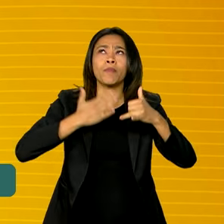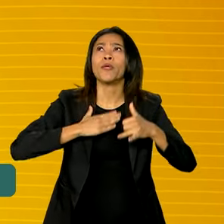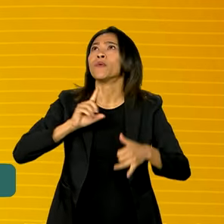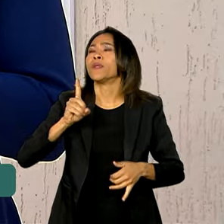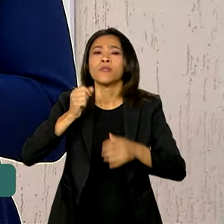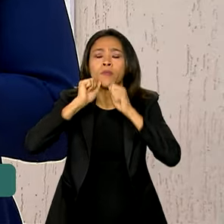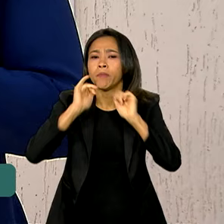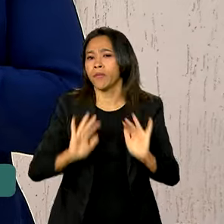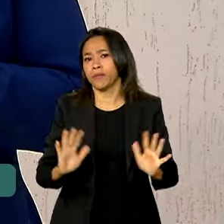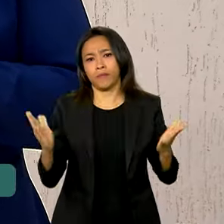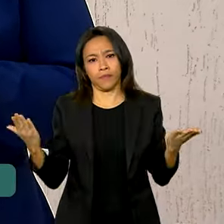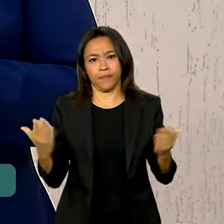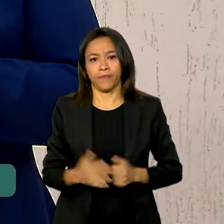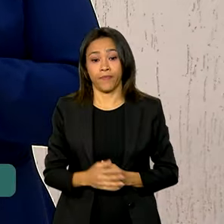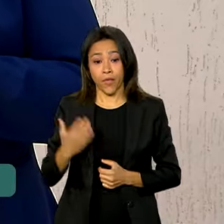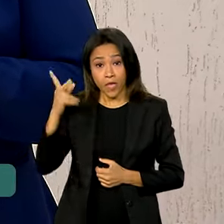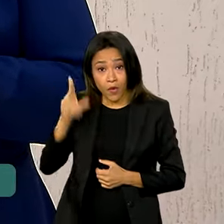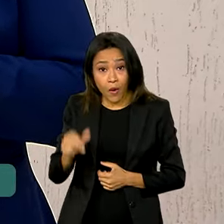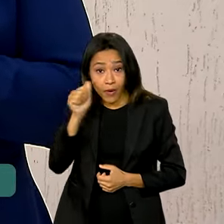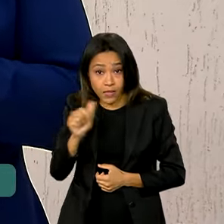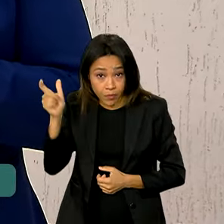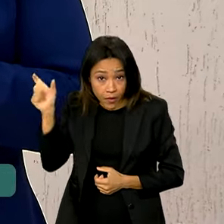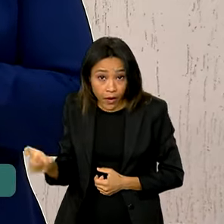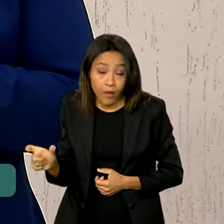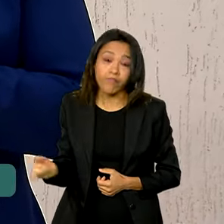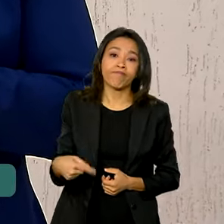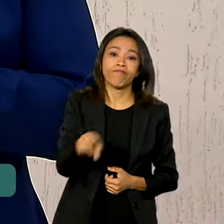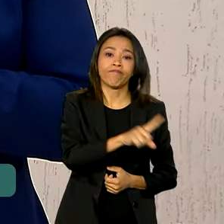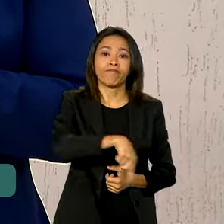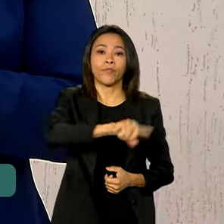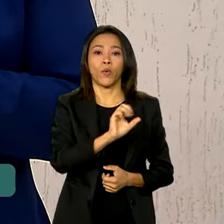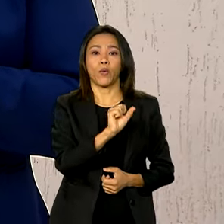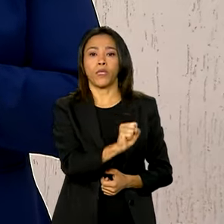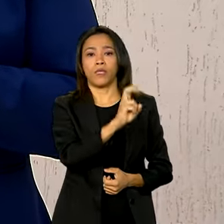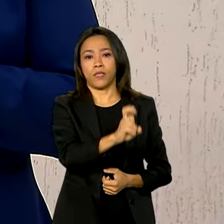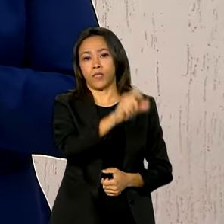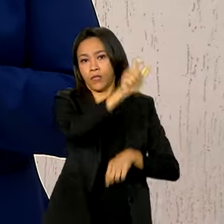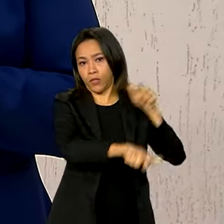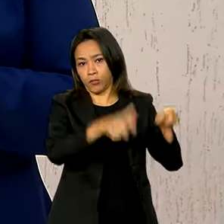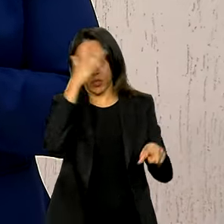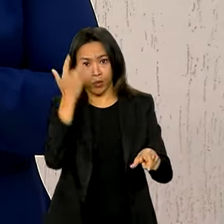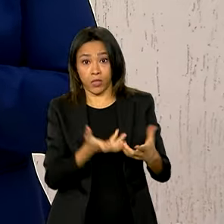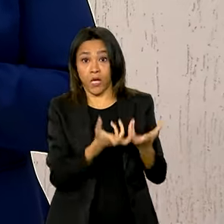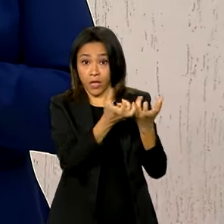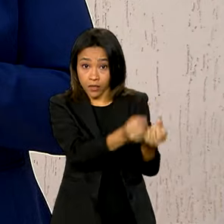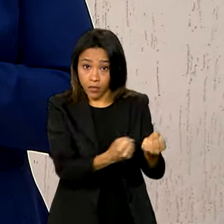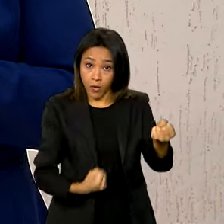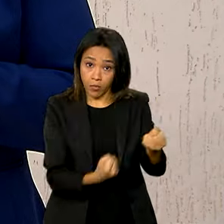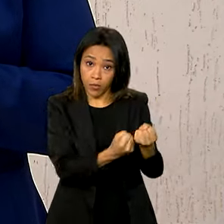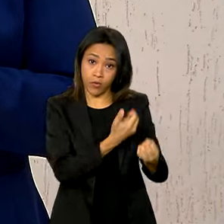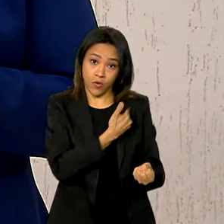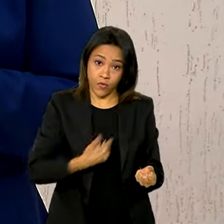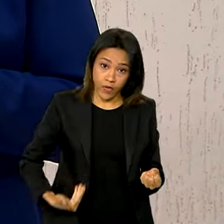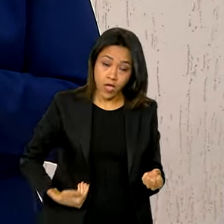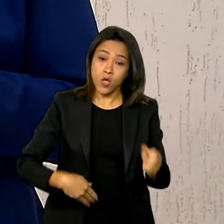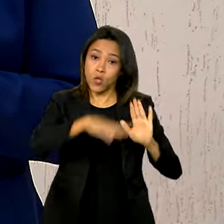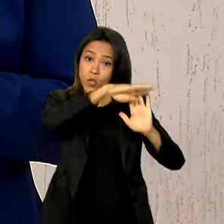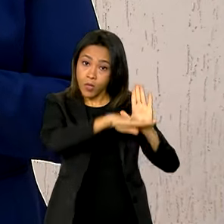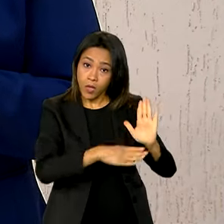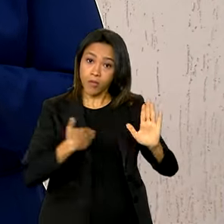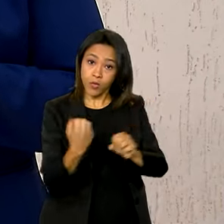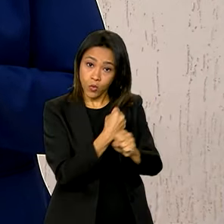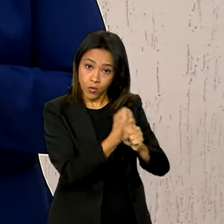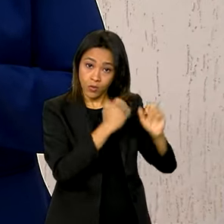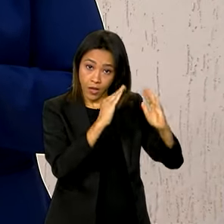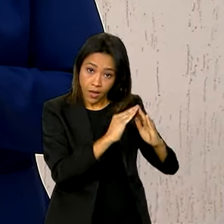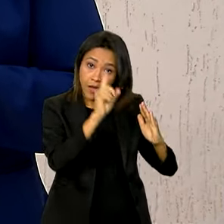uma benção. Assim como a Daniela, 85% dos beneficiados pela linha que tem apoio do governo no programa Minha Casa Minha